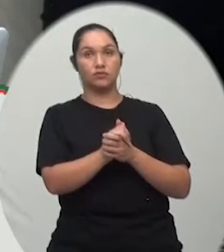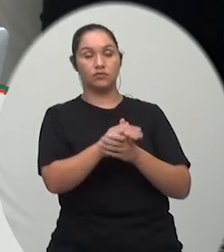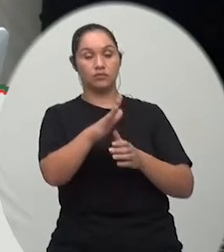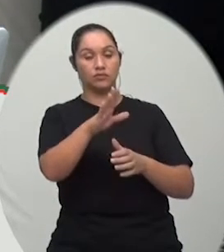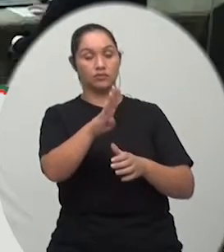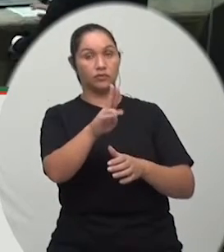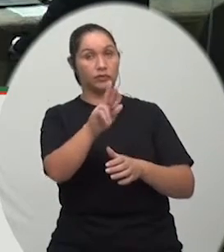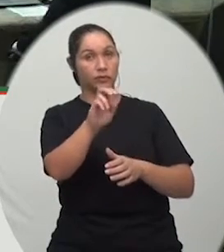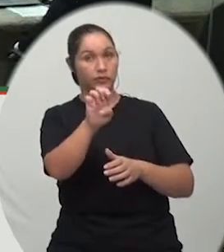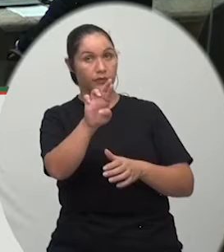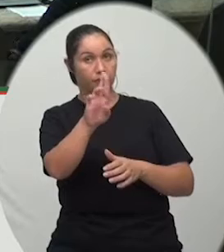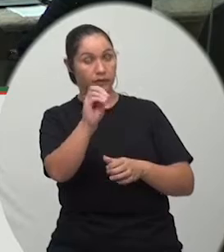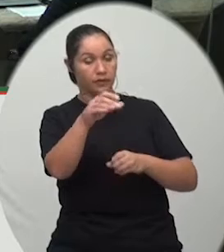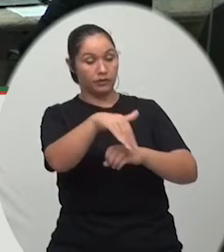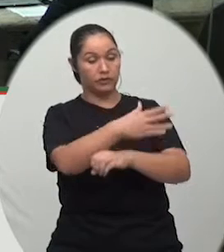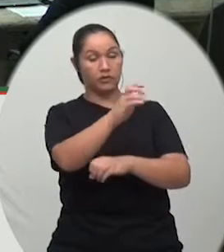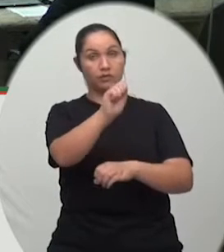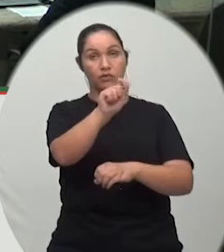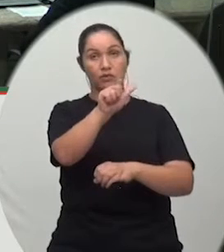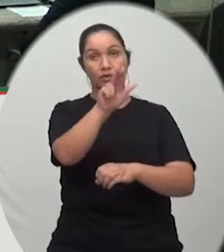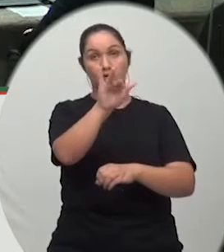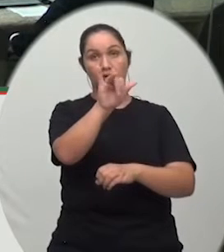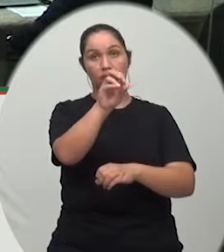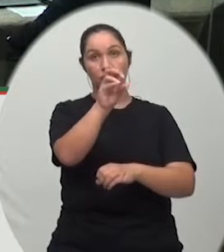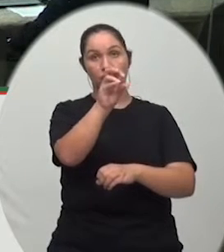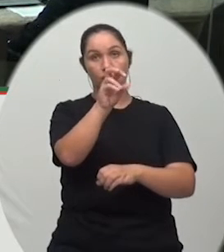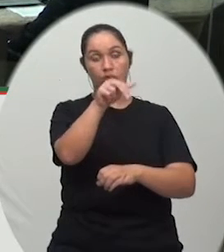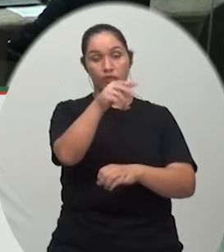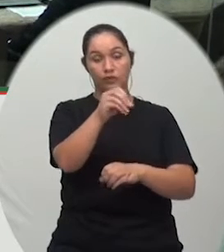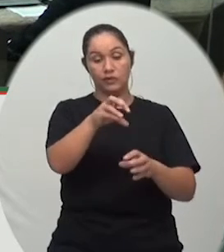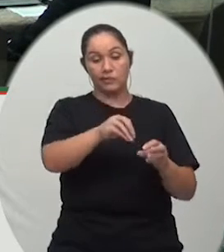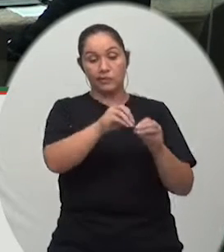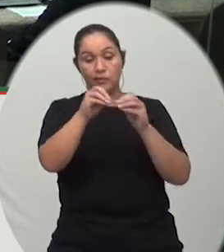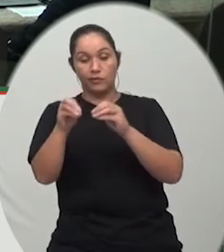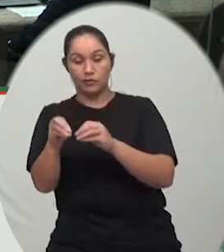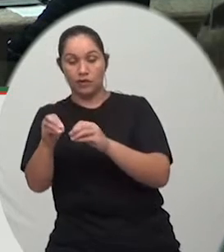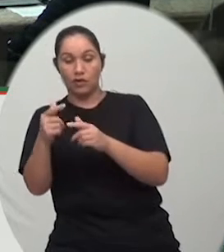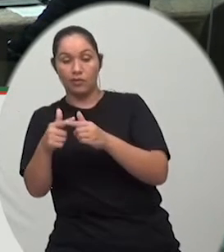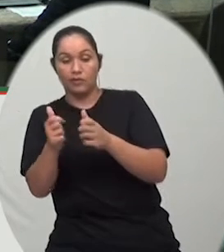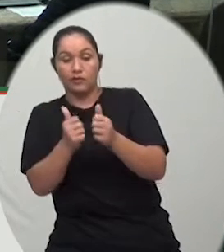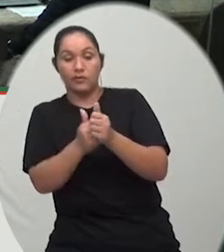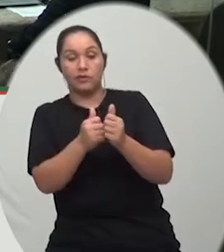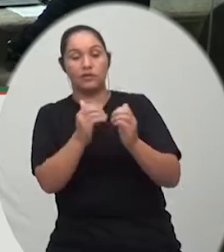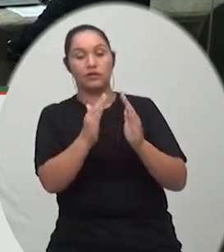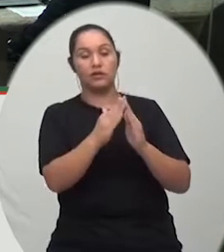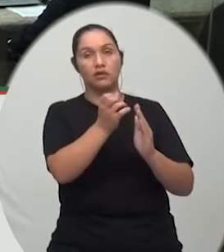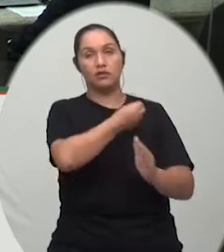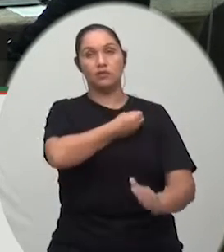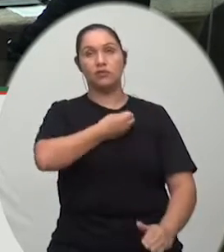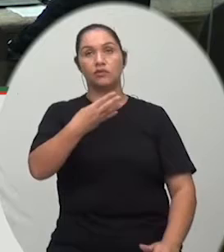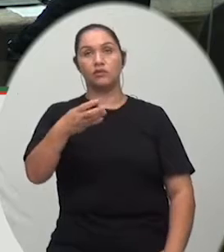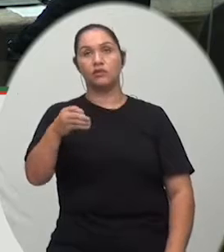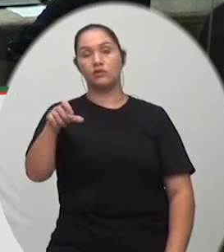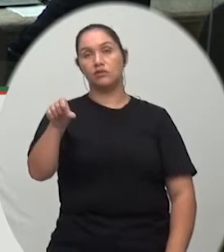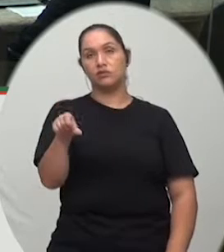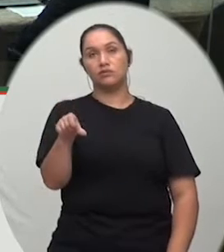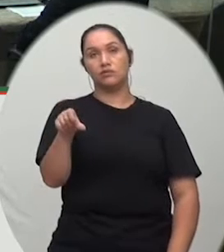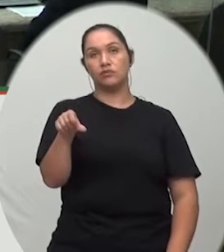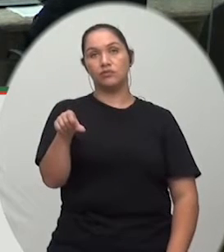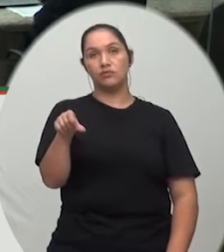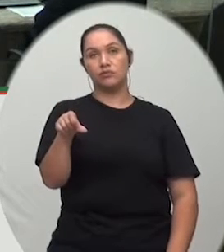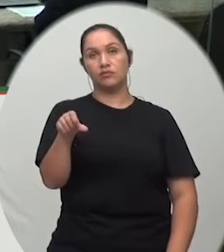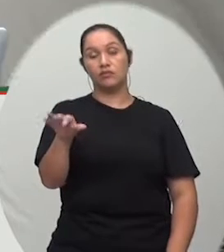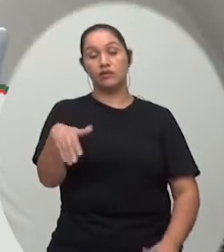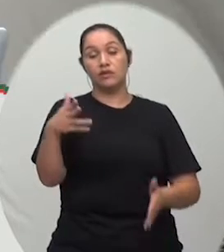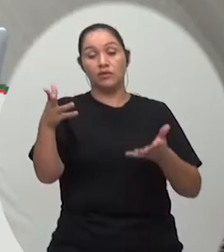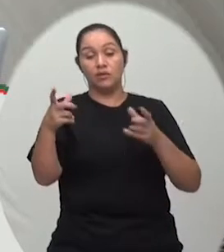de lobo localizada na rua Alvino Luiz Fernandes, de frente à casa número 409, bairro São Sebastião, para